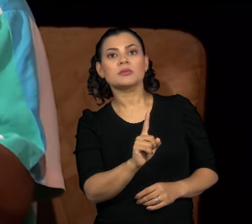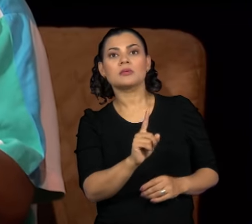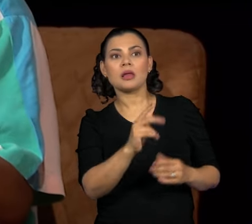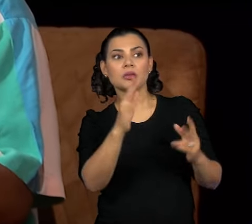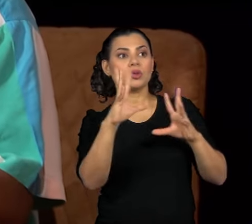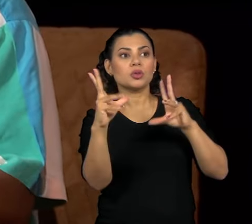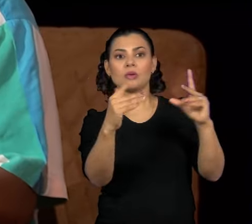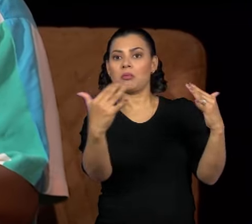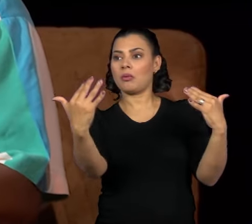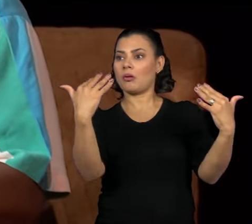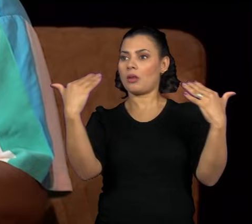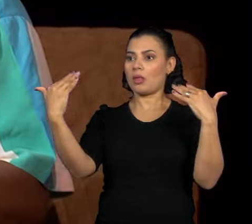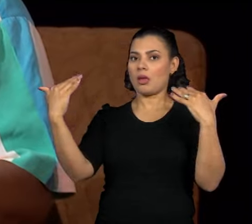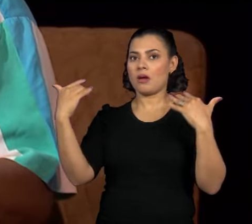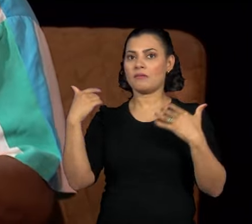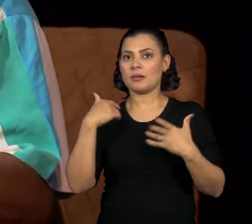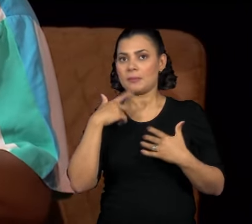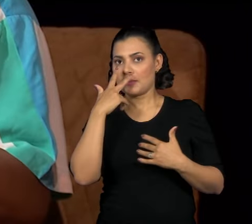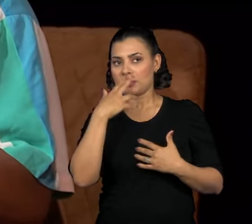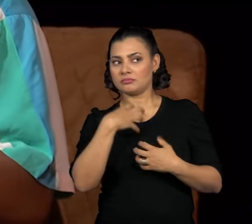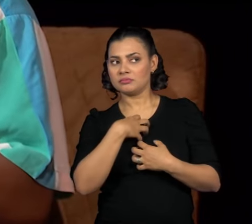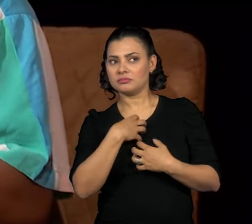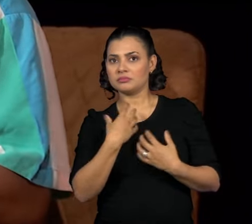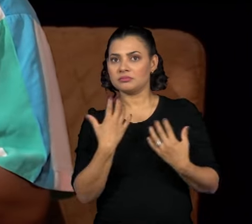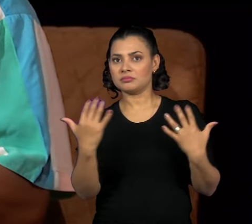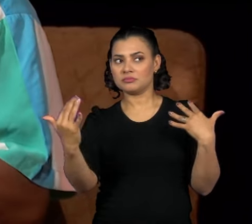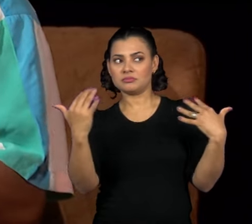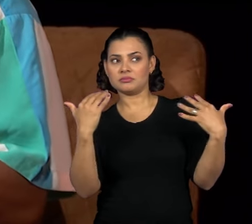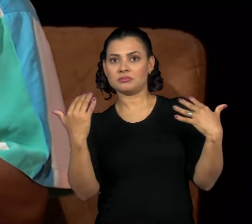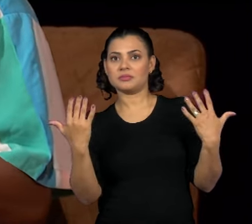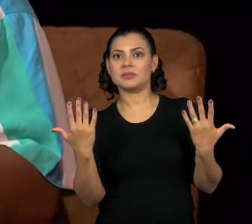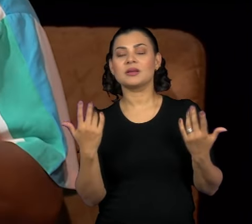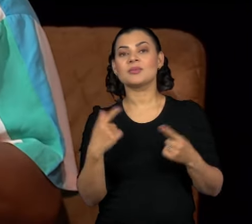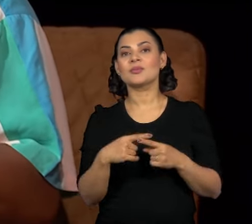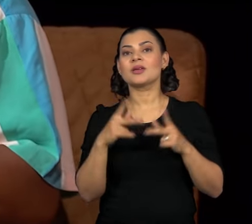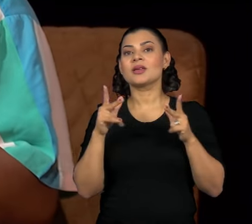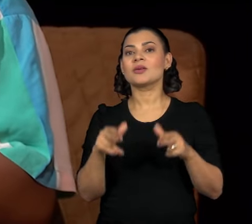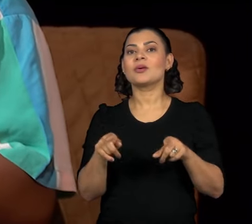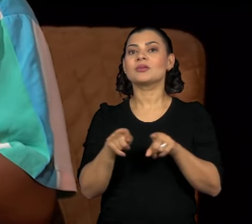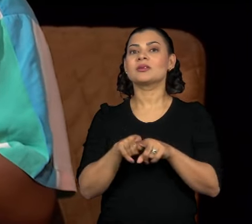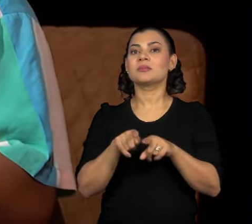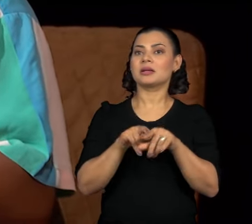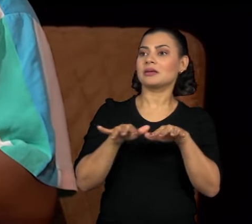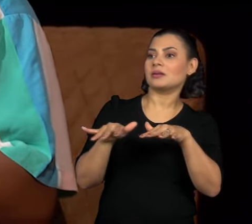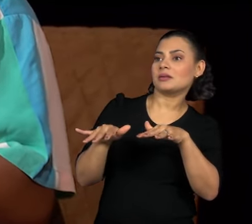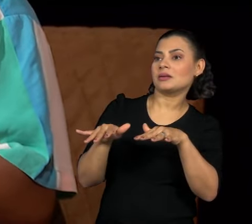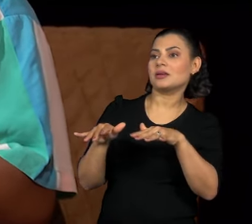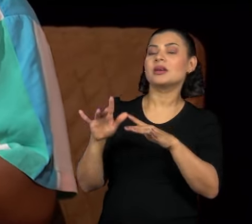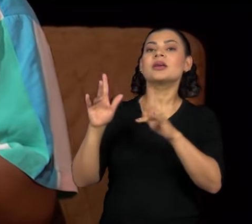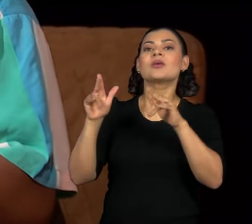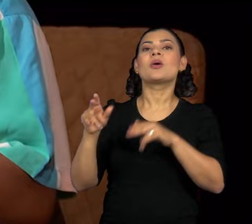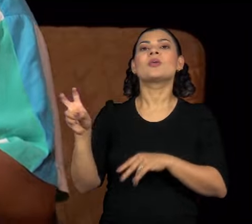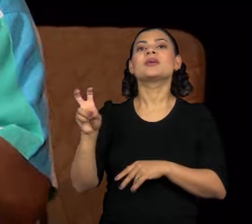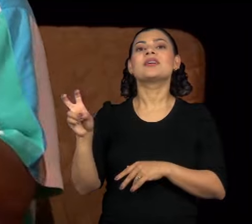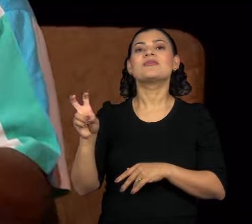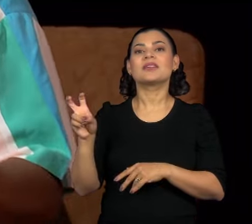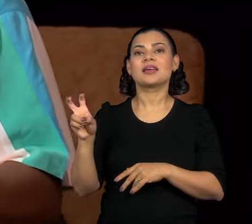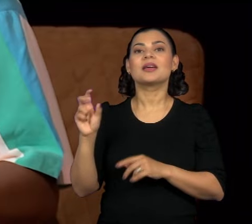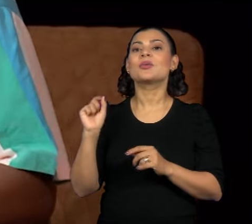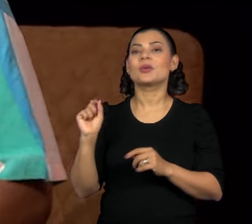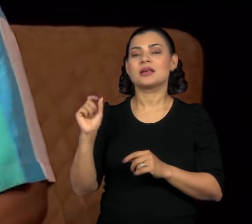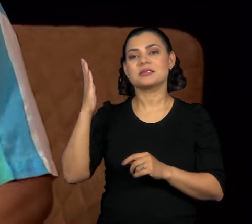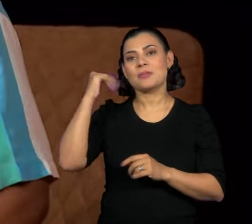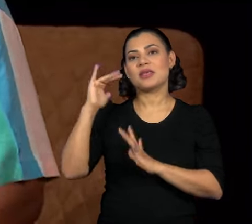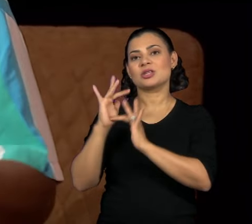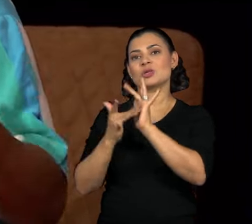mim com uma certa... Né? Eu acho que como os apóstolos olhavam para Cristo na quinta-feira da paixão, quando ele já